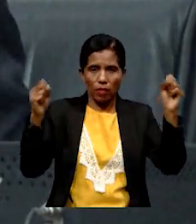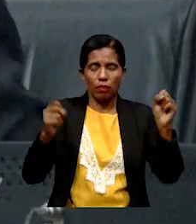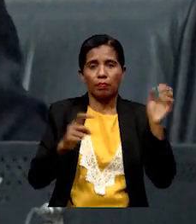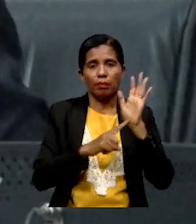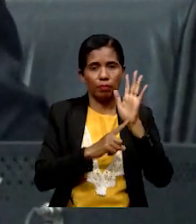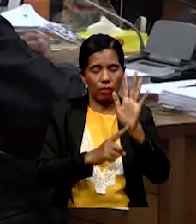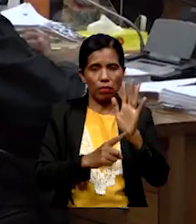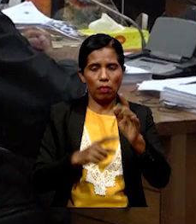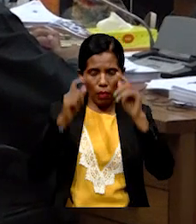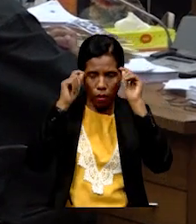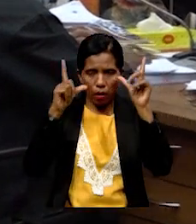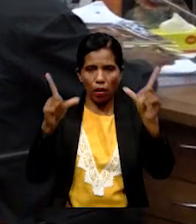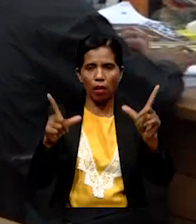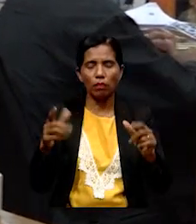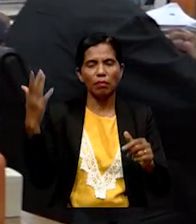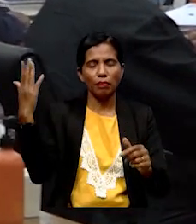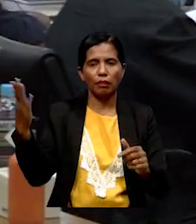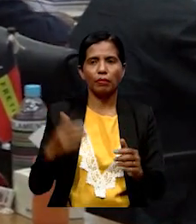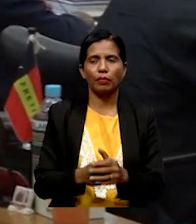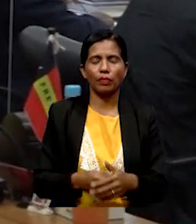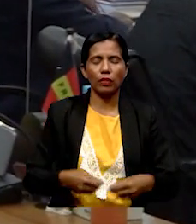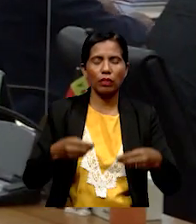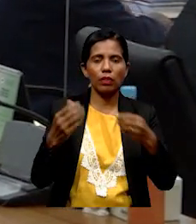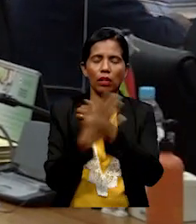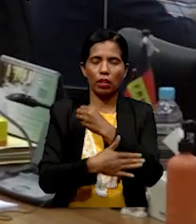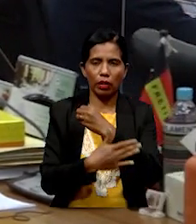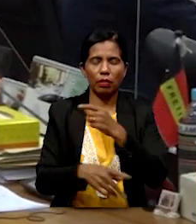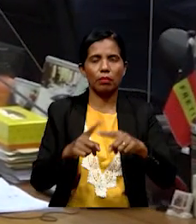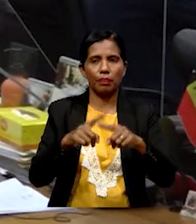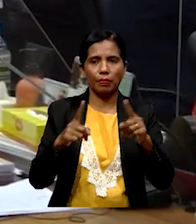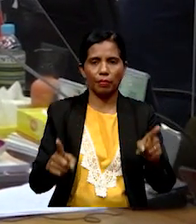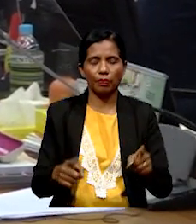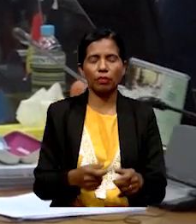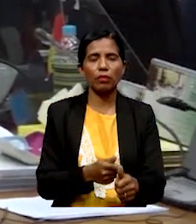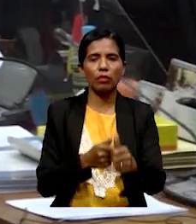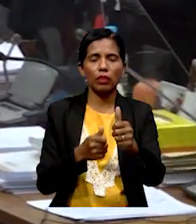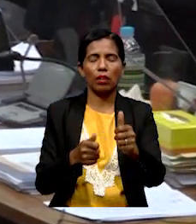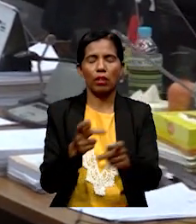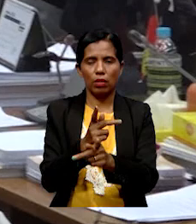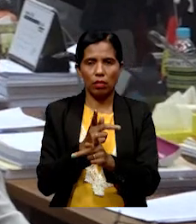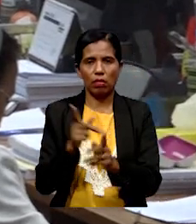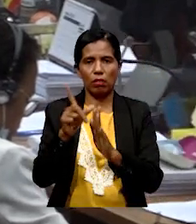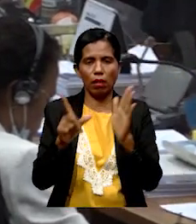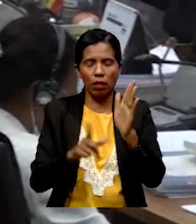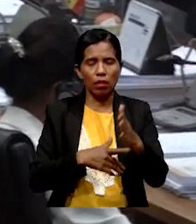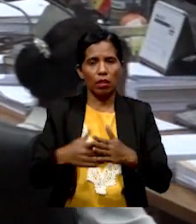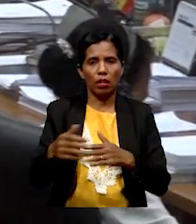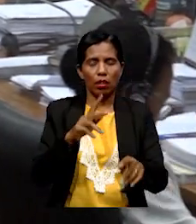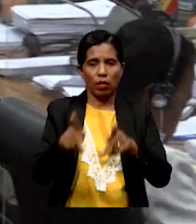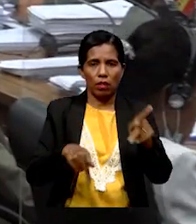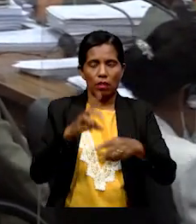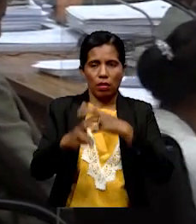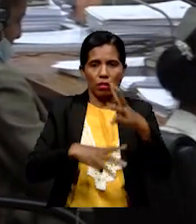informa Timor-Leste tem posição nela a favor da nação de Bedet, mas também o princípio a tua segura soberania qualquer povo e